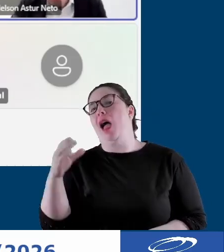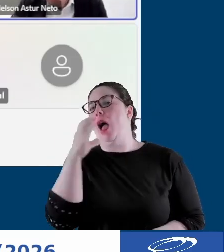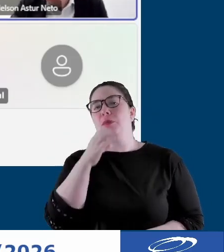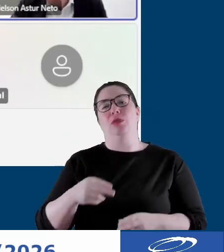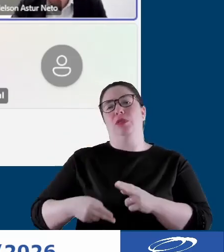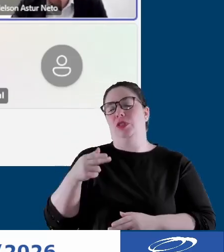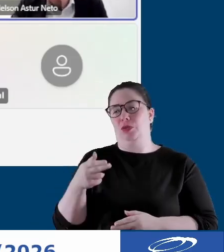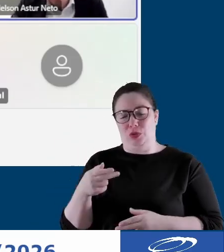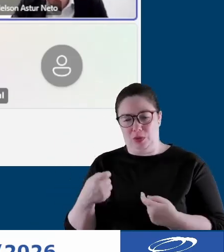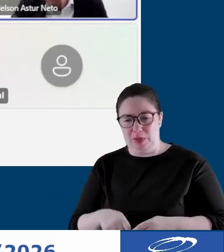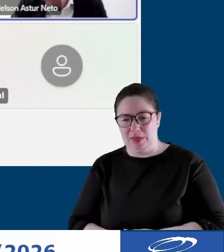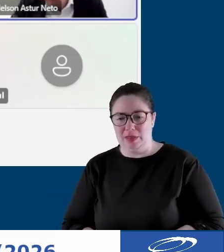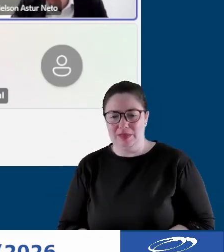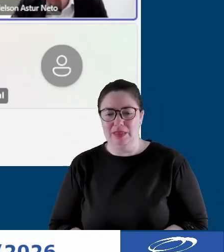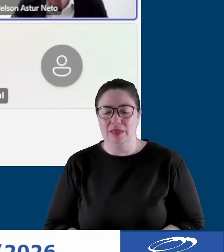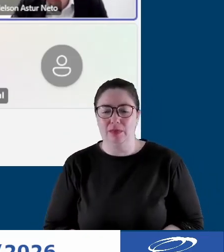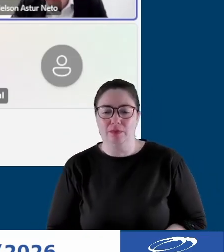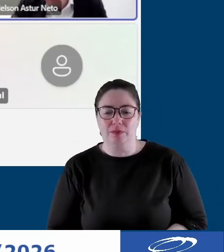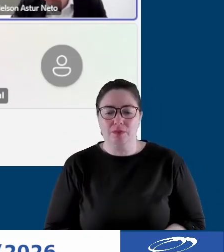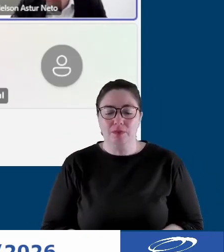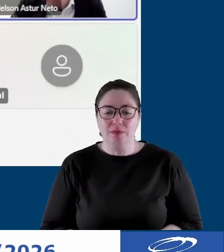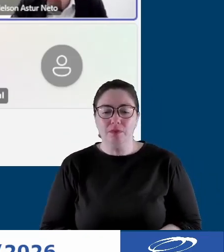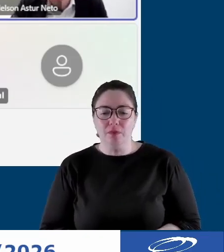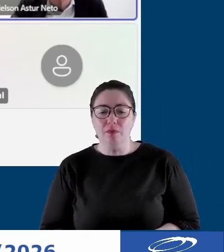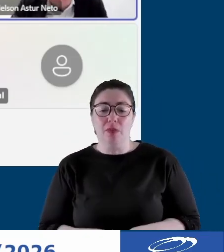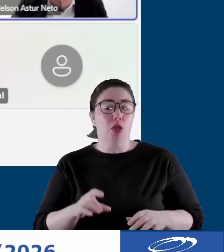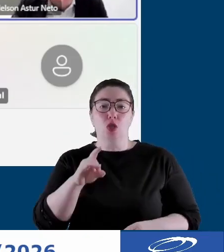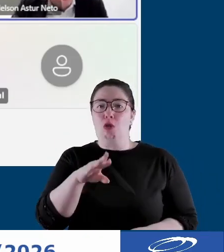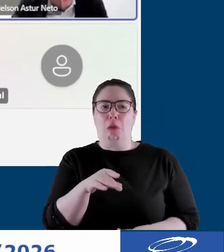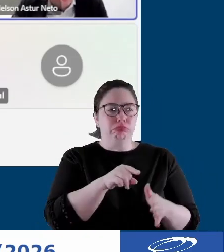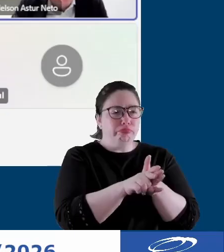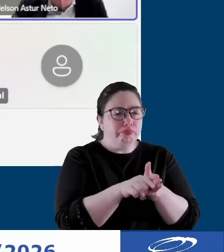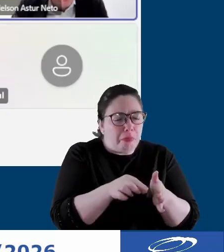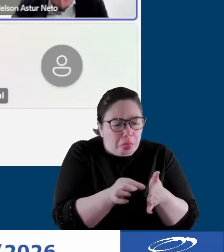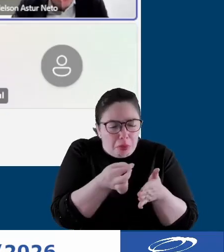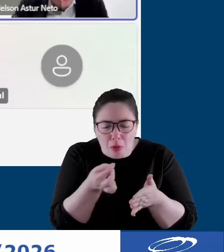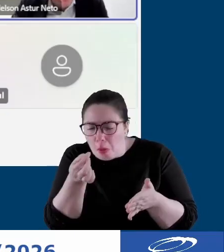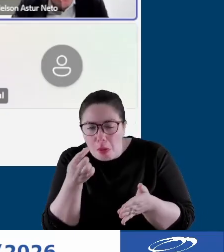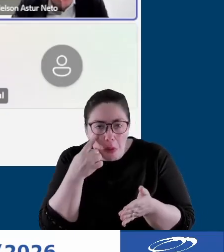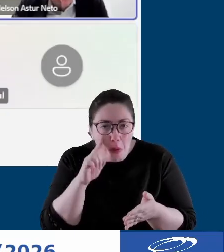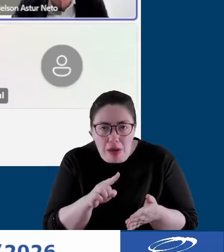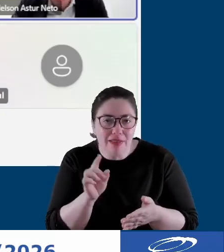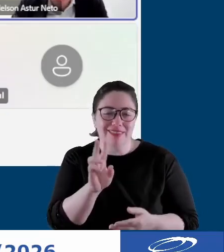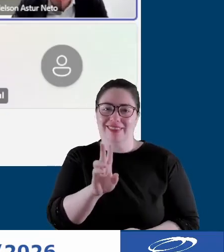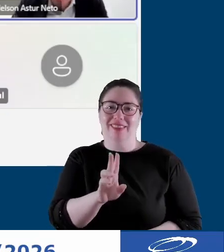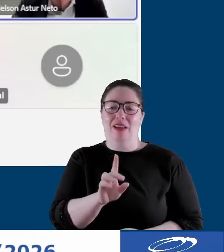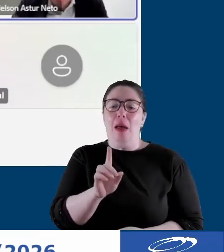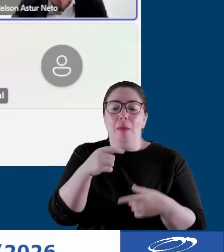Não é só mandar para a cultura, né? A gente manda também para análise de anátomo patológico, principalmente quando a gente